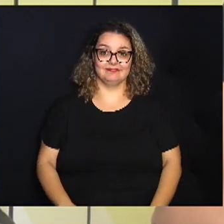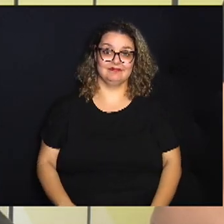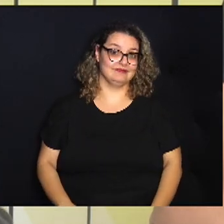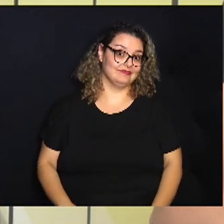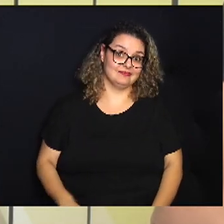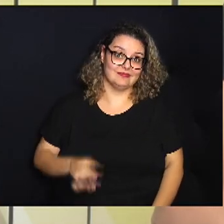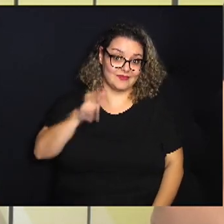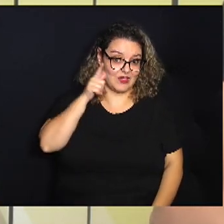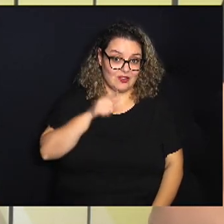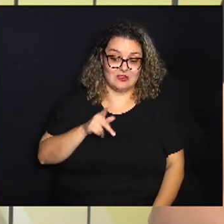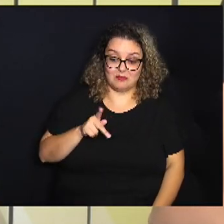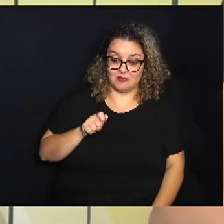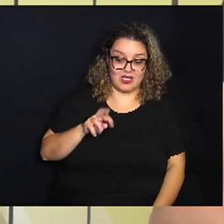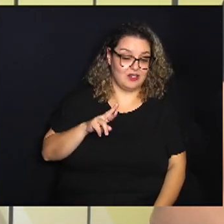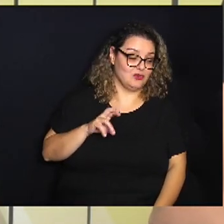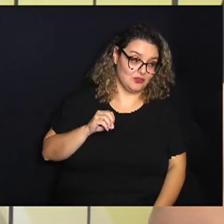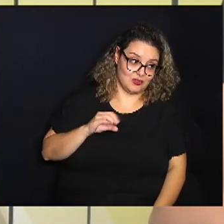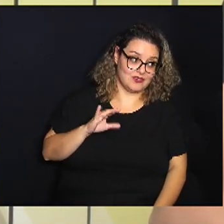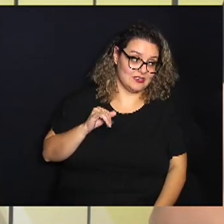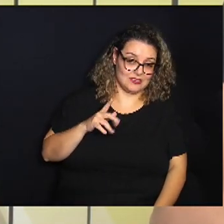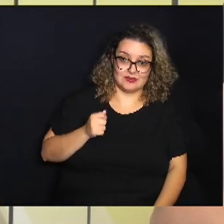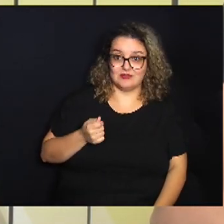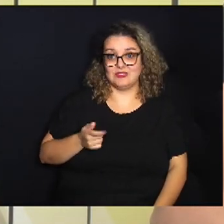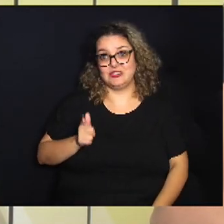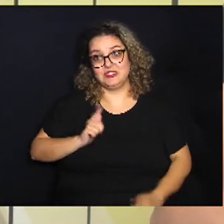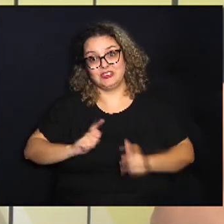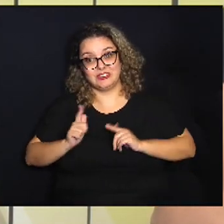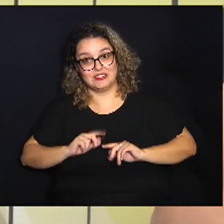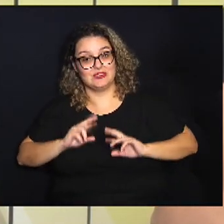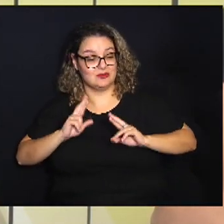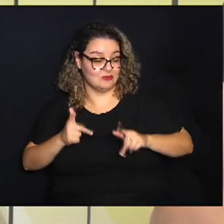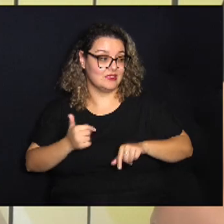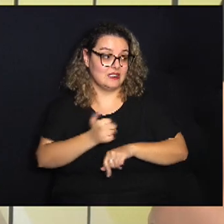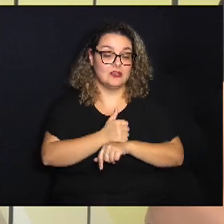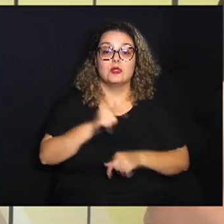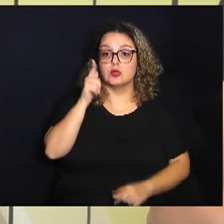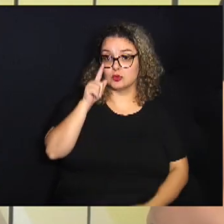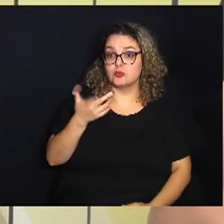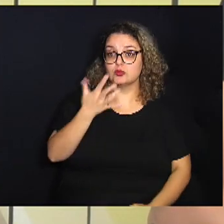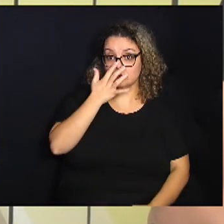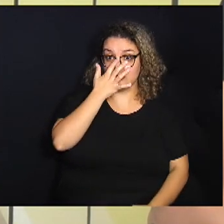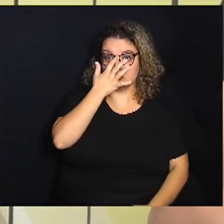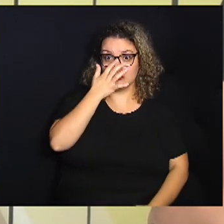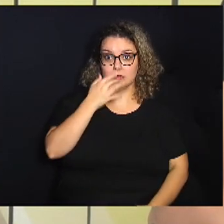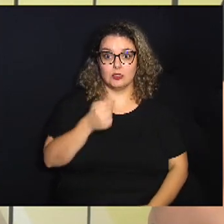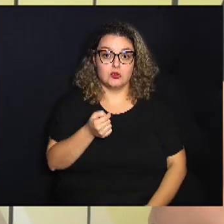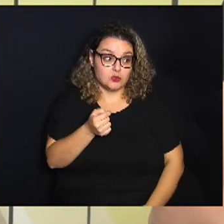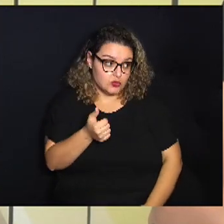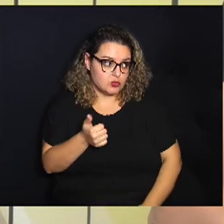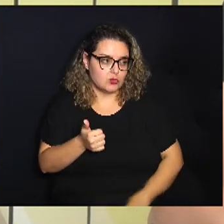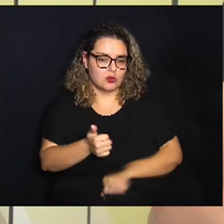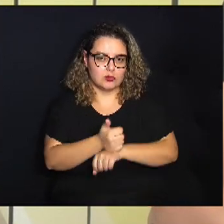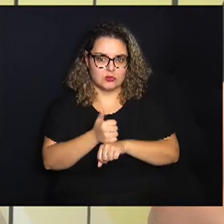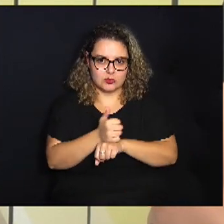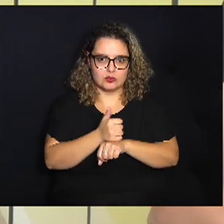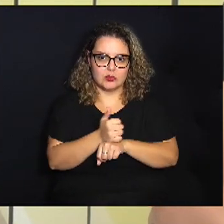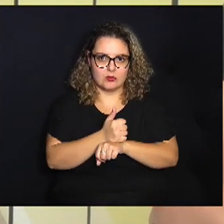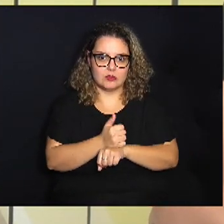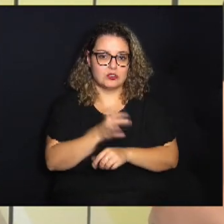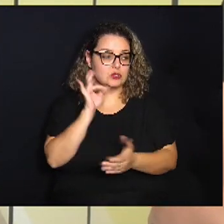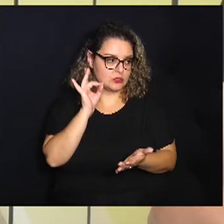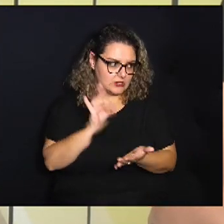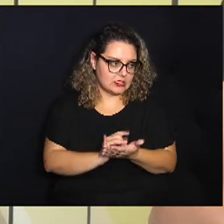conseguir patrocínio, tem que gerir a carreira de um jeito diferente. Ele conseguiu se transformar num dos poucos atletas do Brasil que são realmente profissionais da